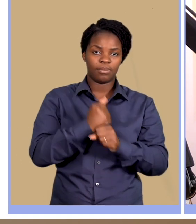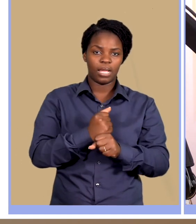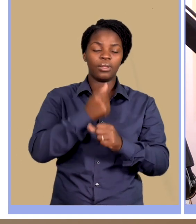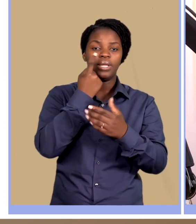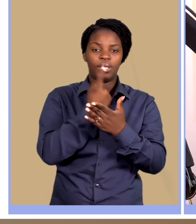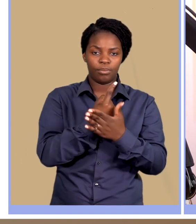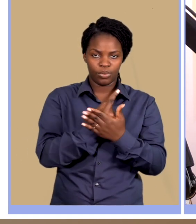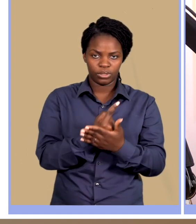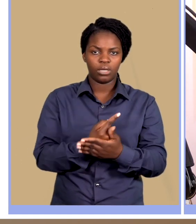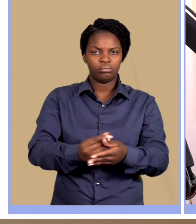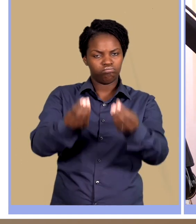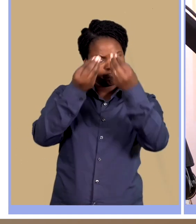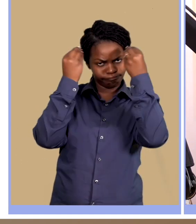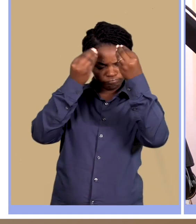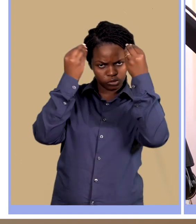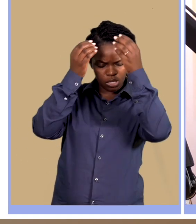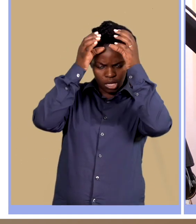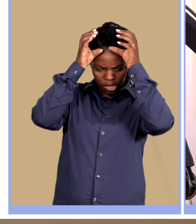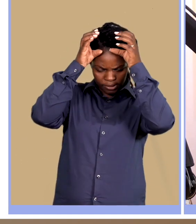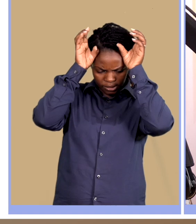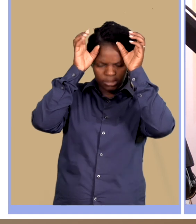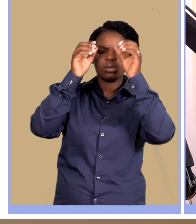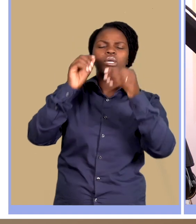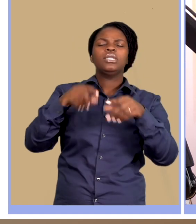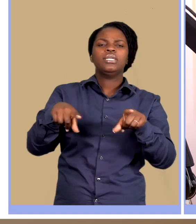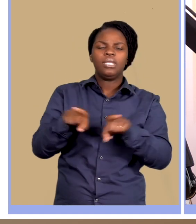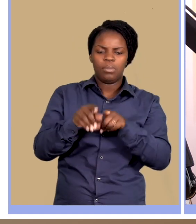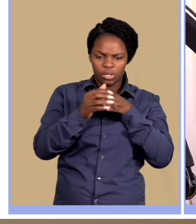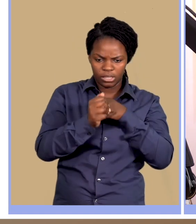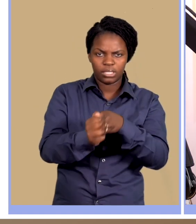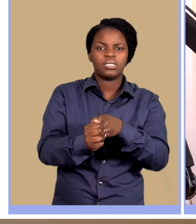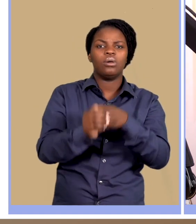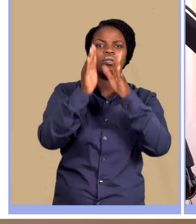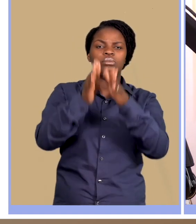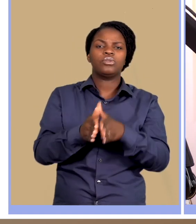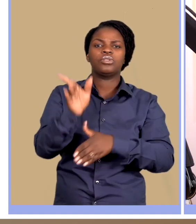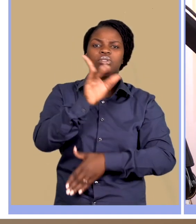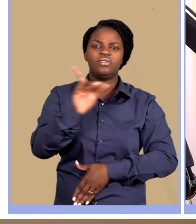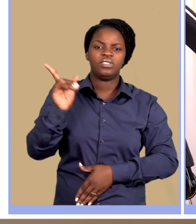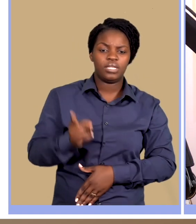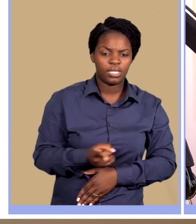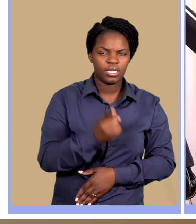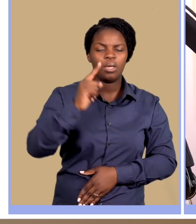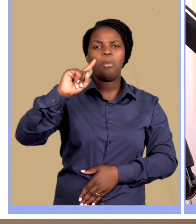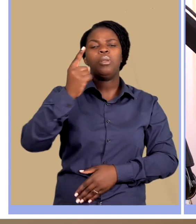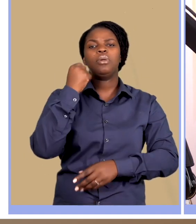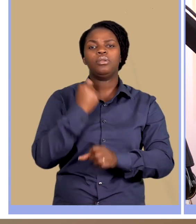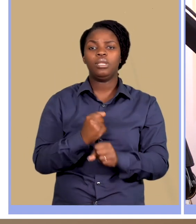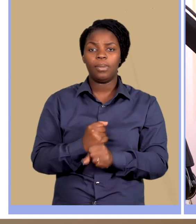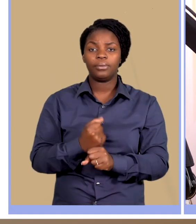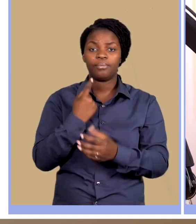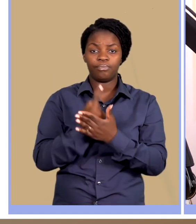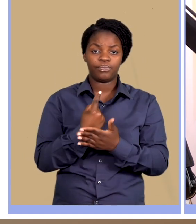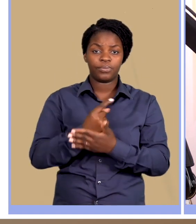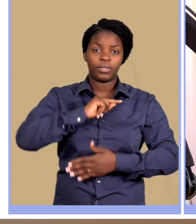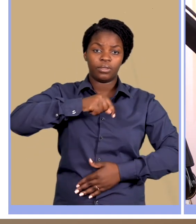capacitação, formação e orientação técnica das pessoas com deficiência. Este tem que ser o primeiro papel. Nós temos que discutir